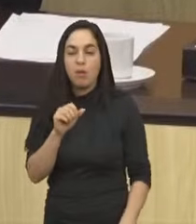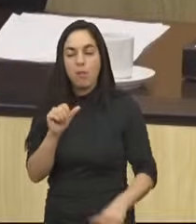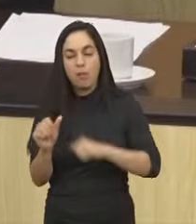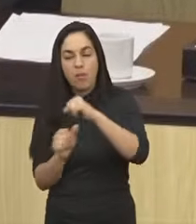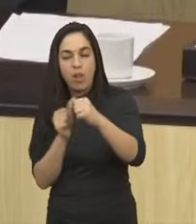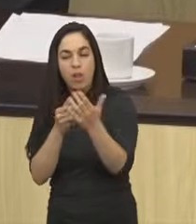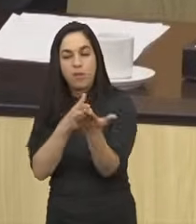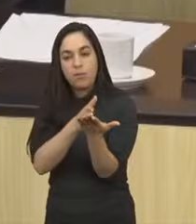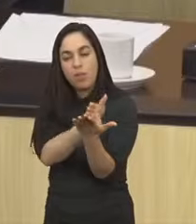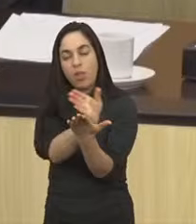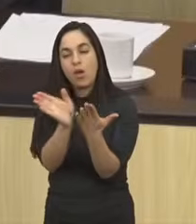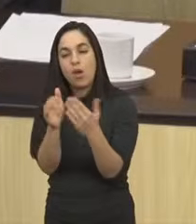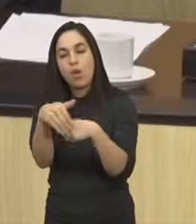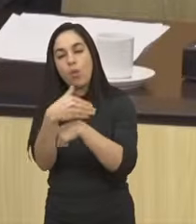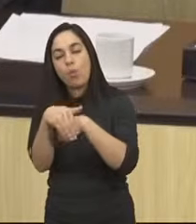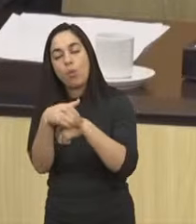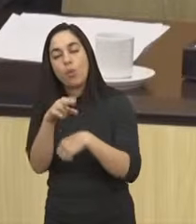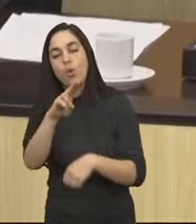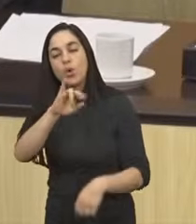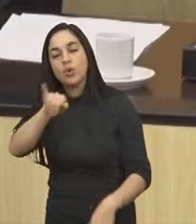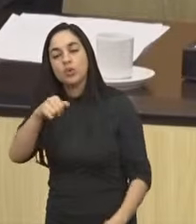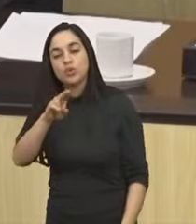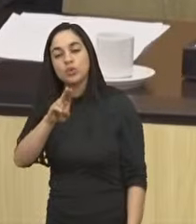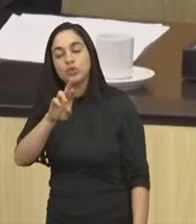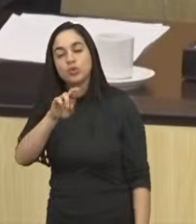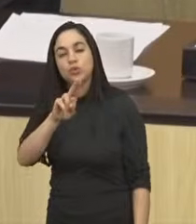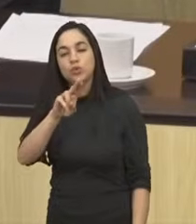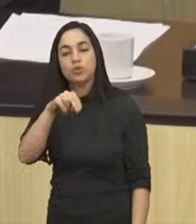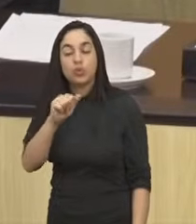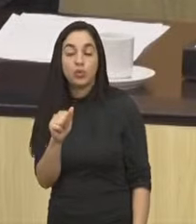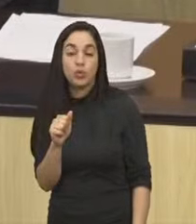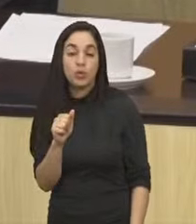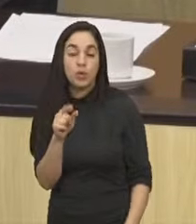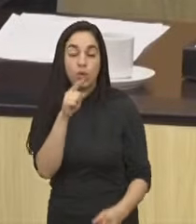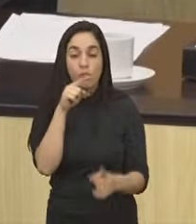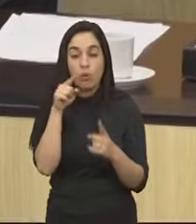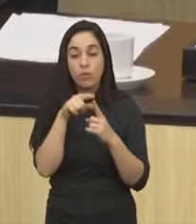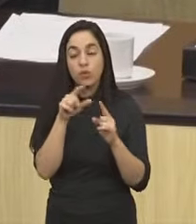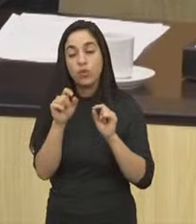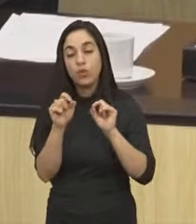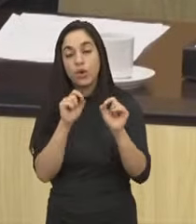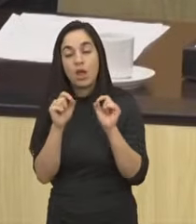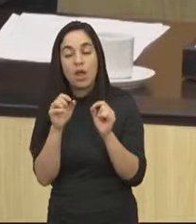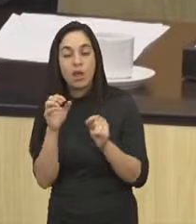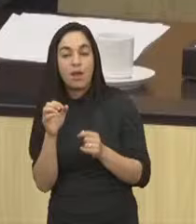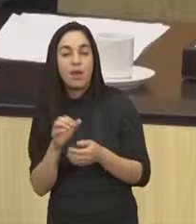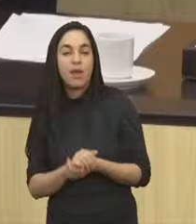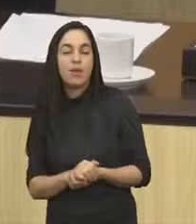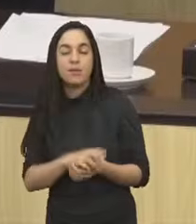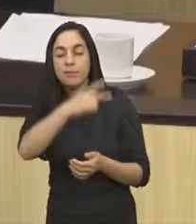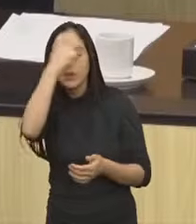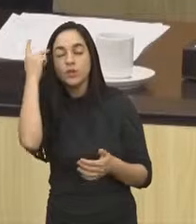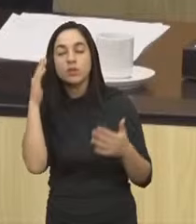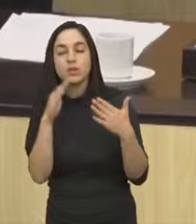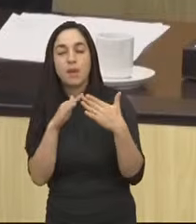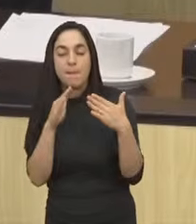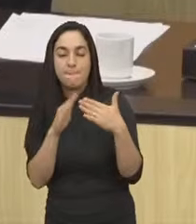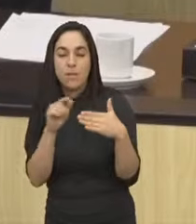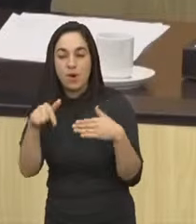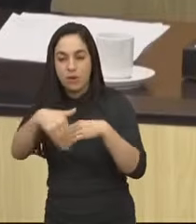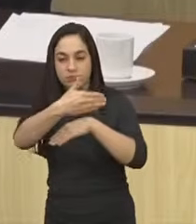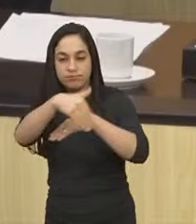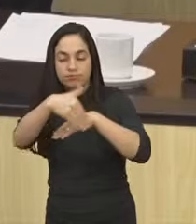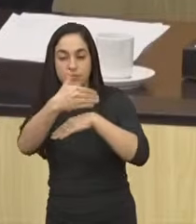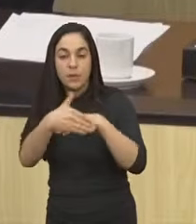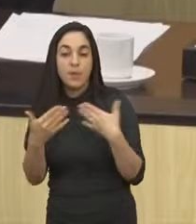Rua Juruna, conforme imagem anexa, com o objetivo de atender diretamente aos residentes da referida via,